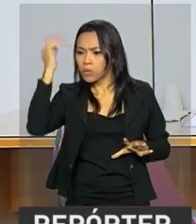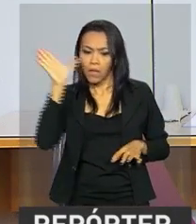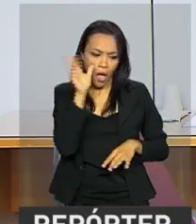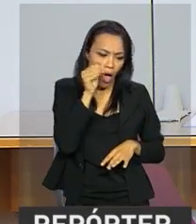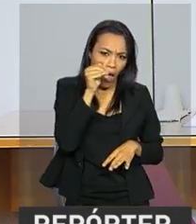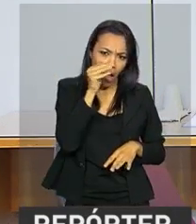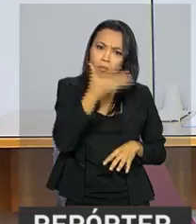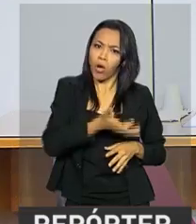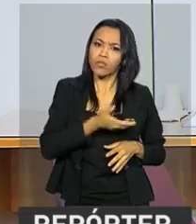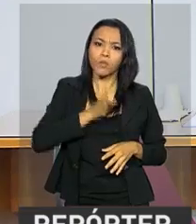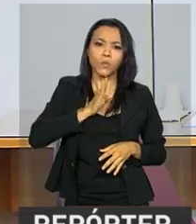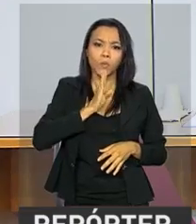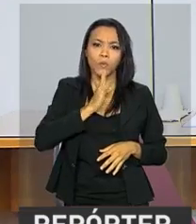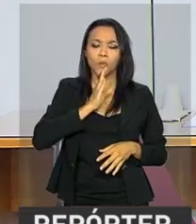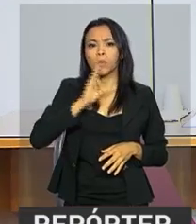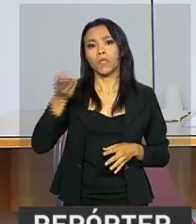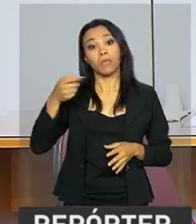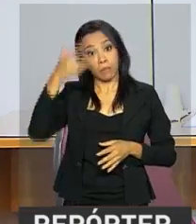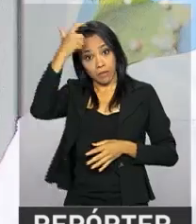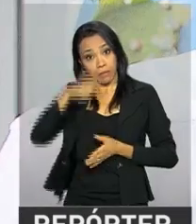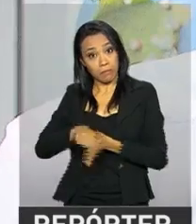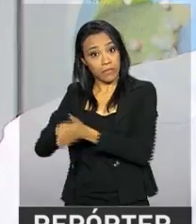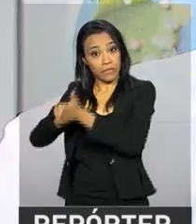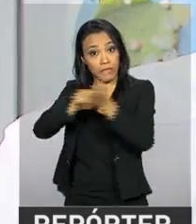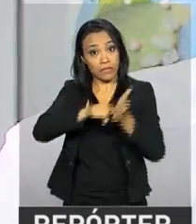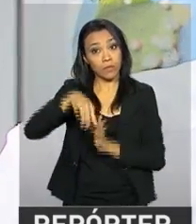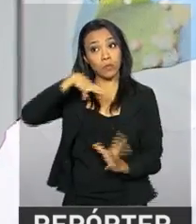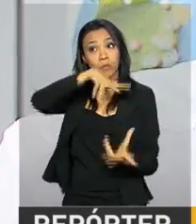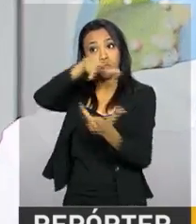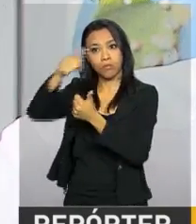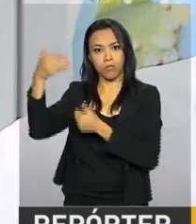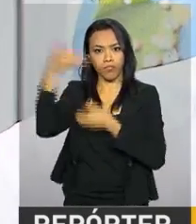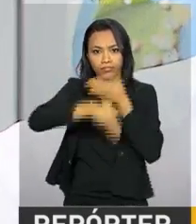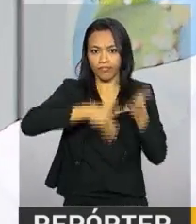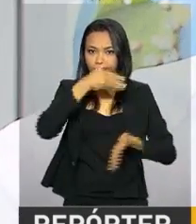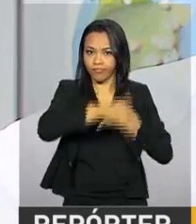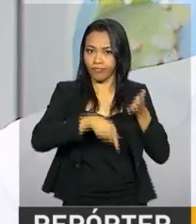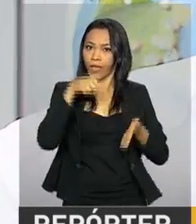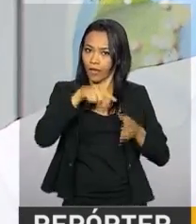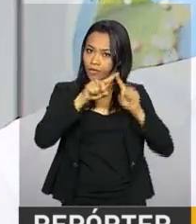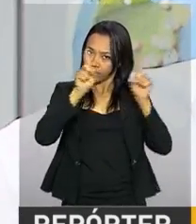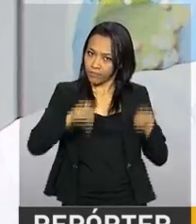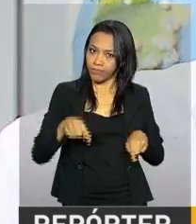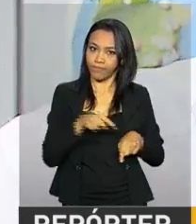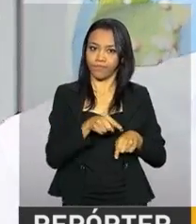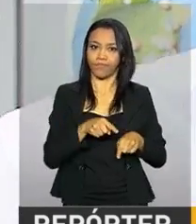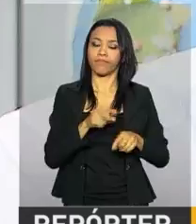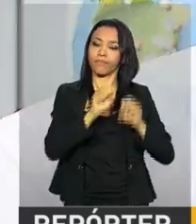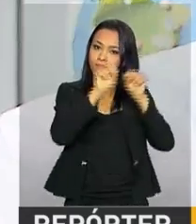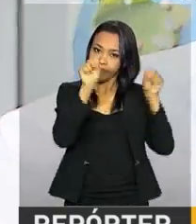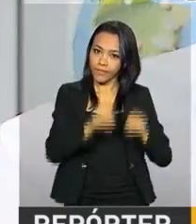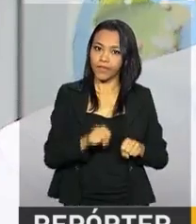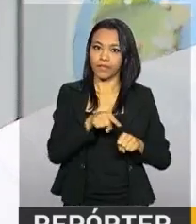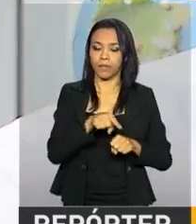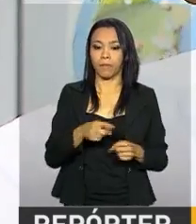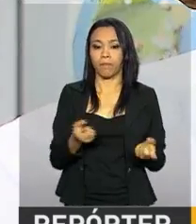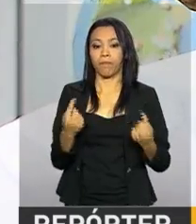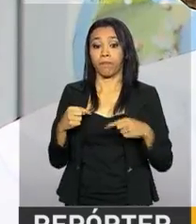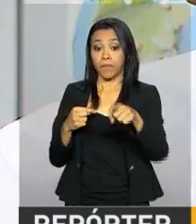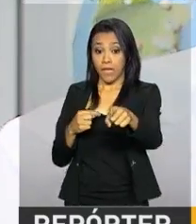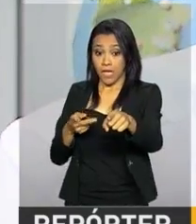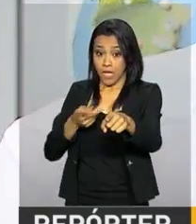e cientistas do mundo inteiro a ideia é que é o programa ele atinja as